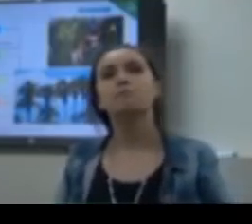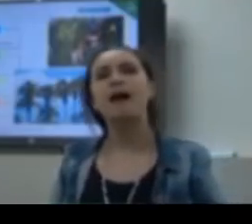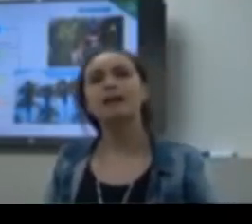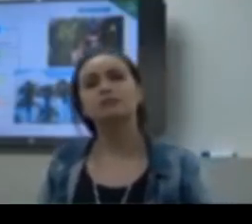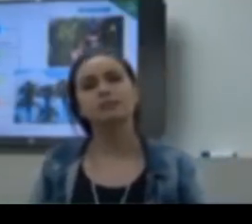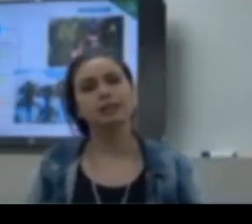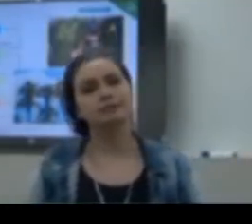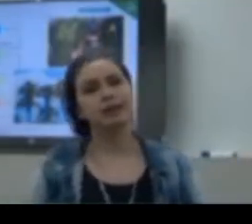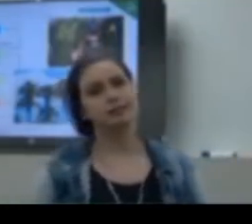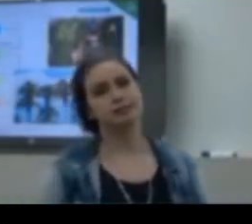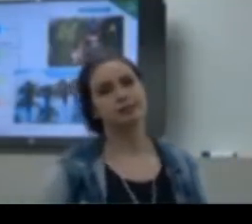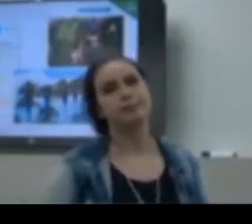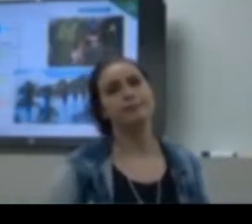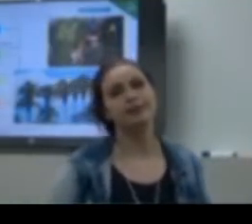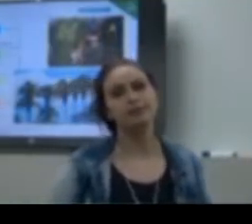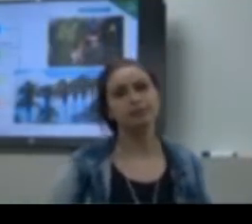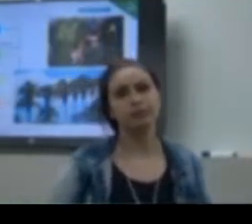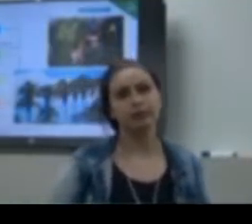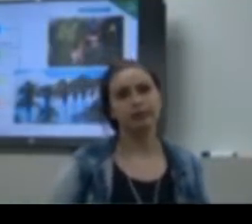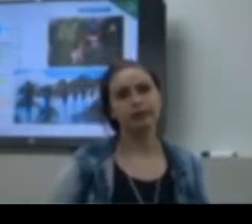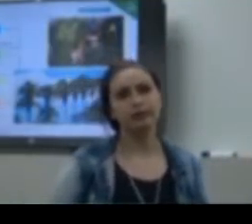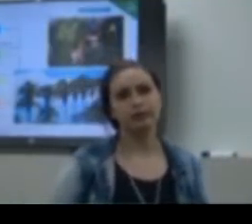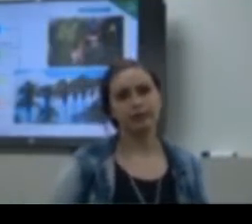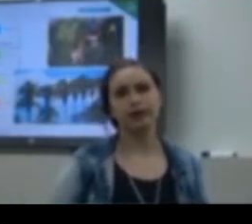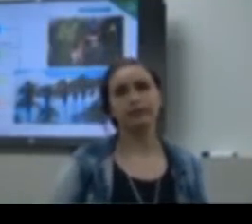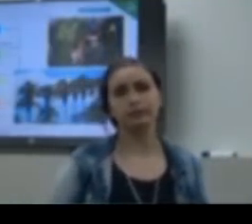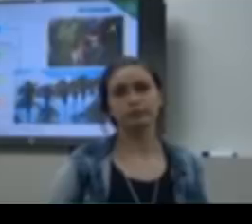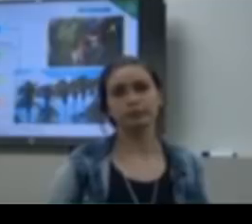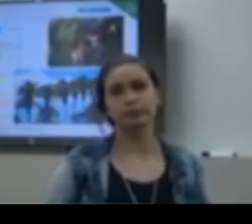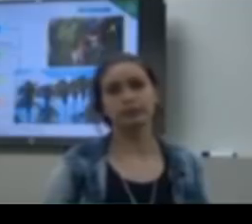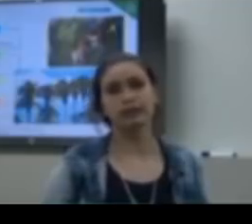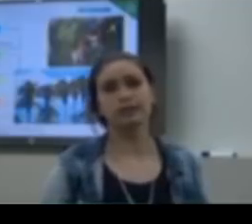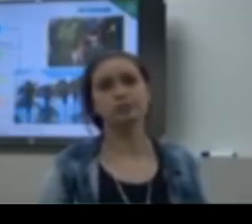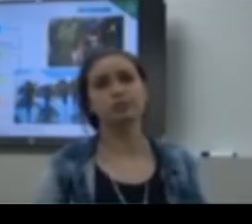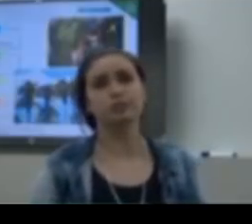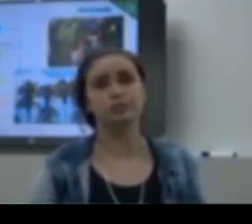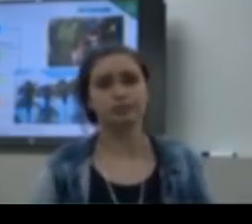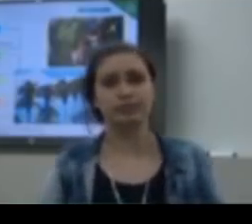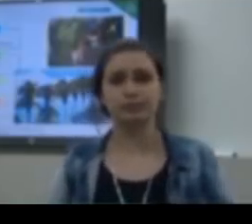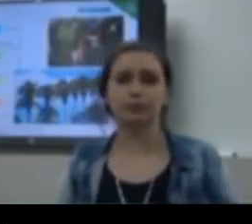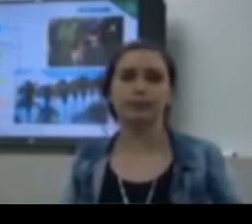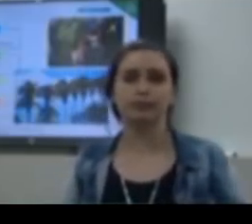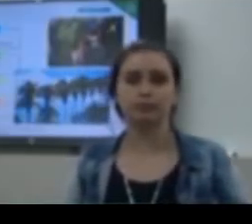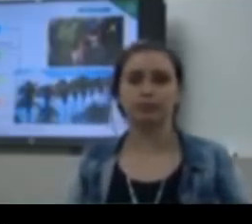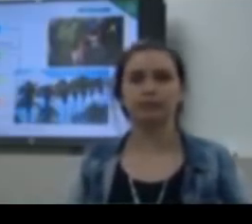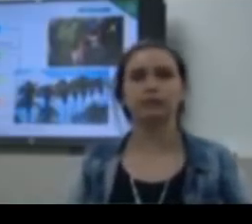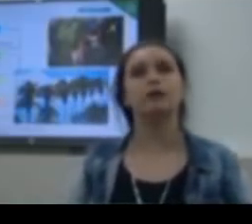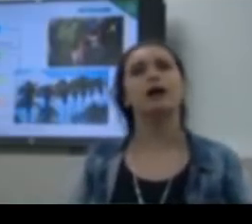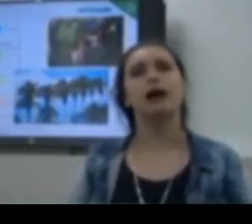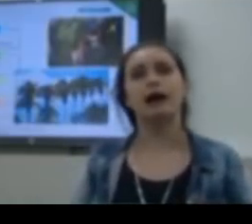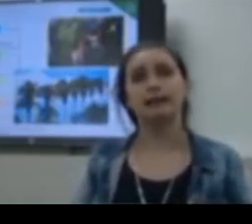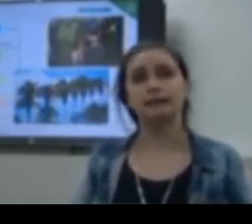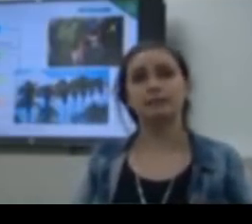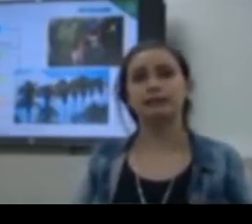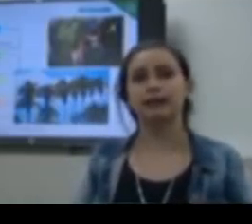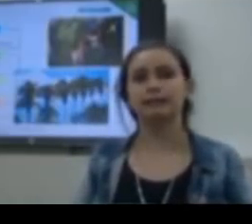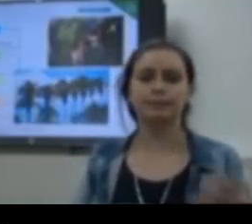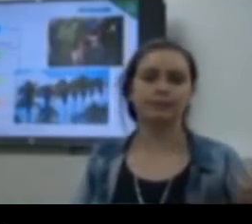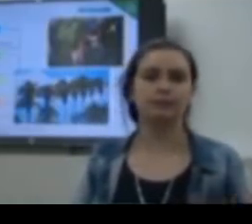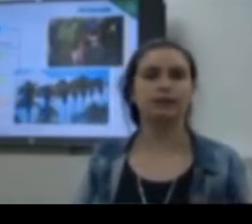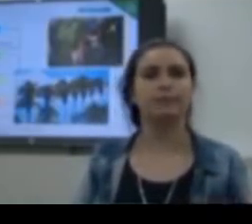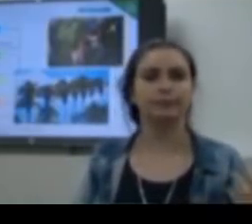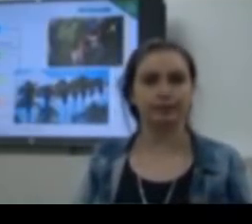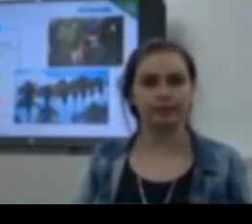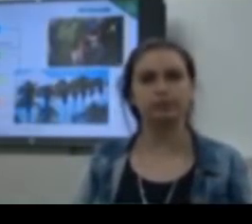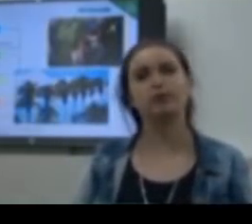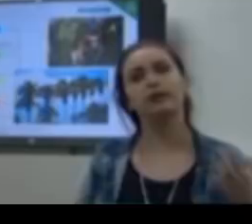também. Impactos ambientais, pasto e agricultura, no caso soja principalmente, tá? Então a área é desmatada